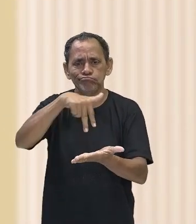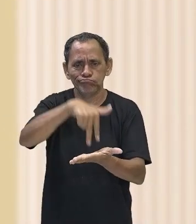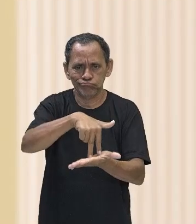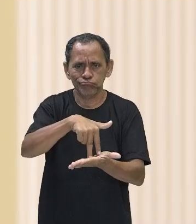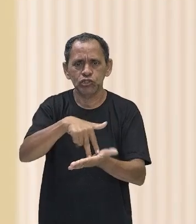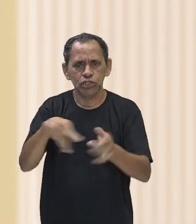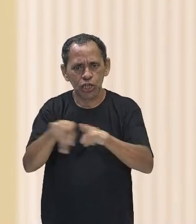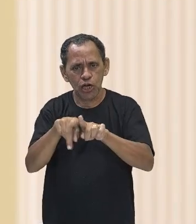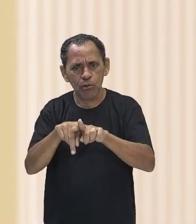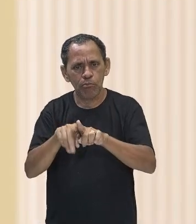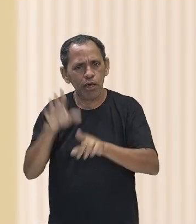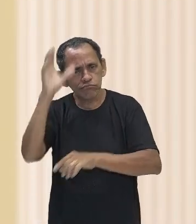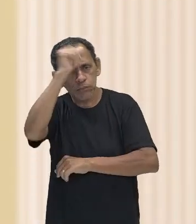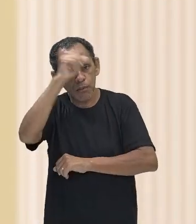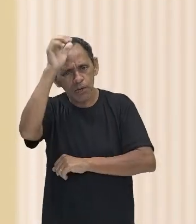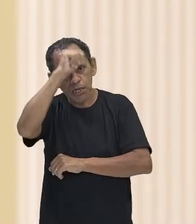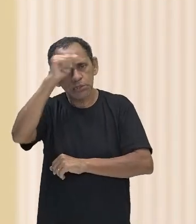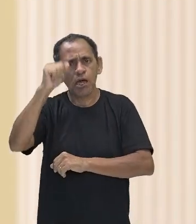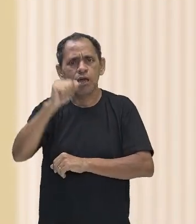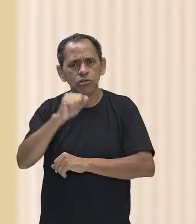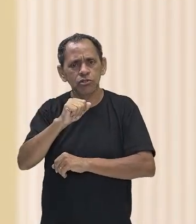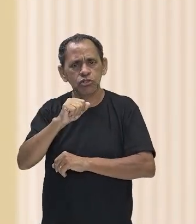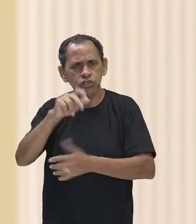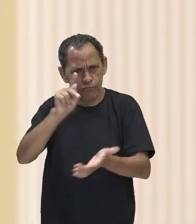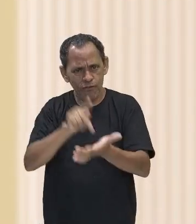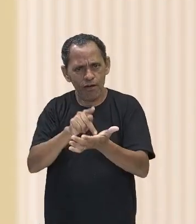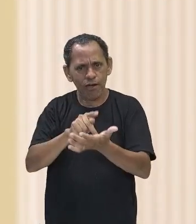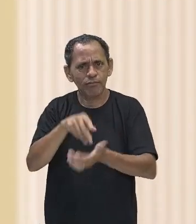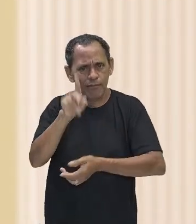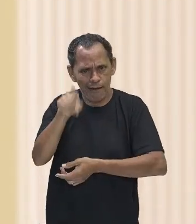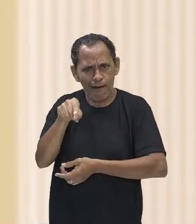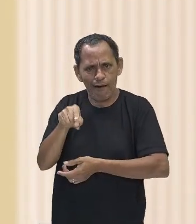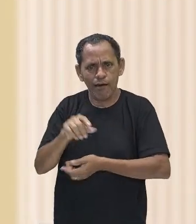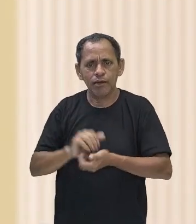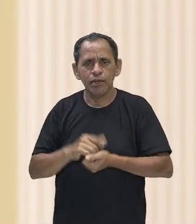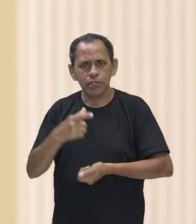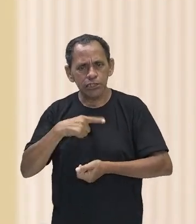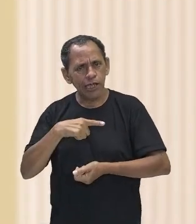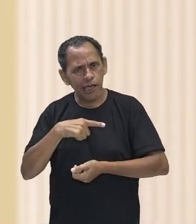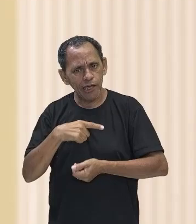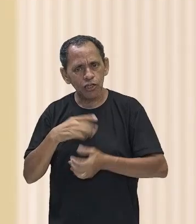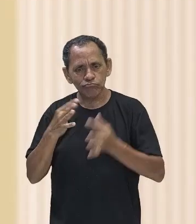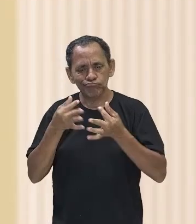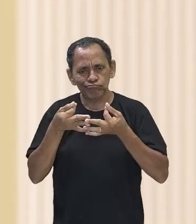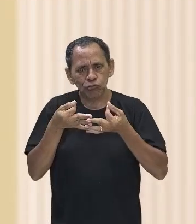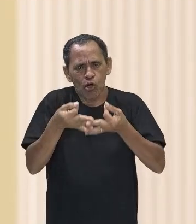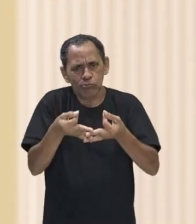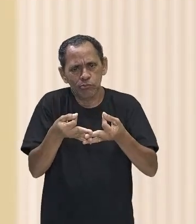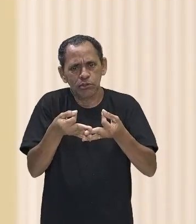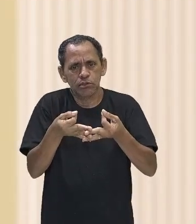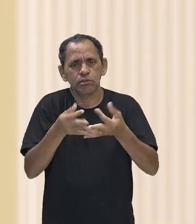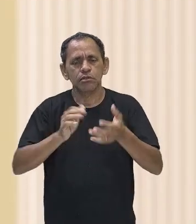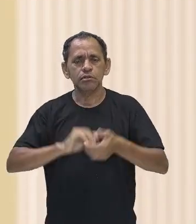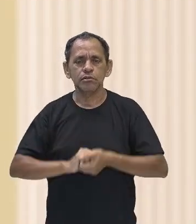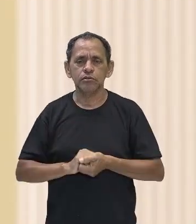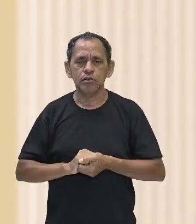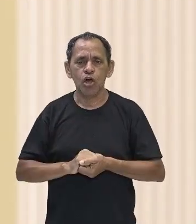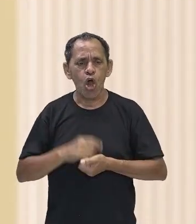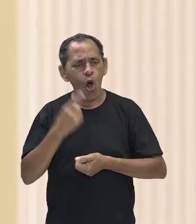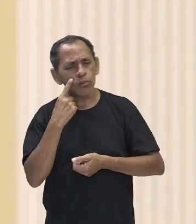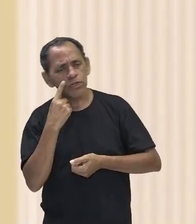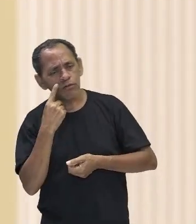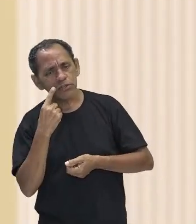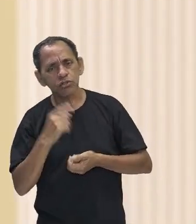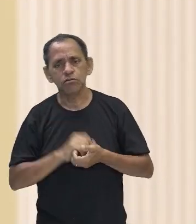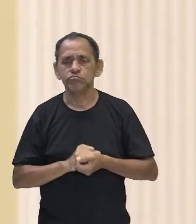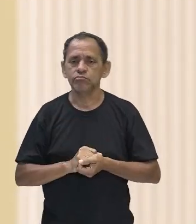da sua aprendizagem? Será que você está, né, tendo essas observações? Está conseguindo entender bem a aula de